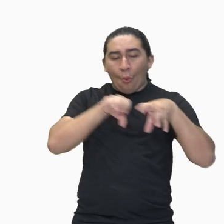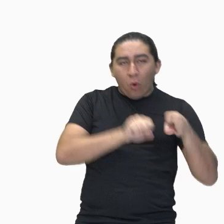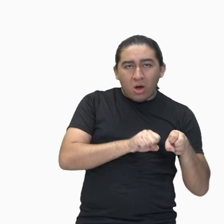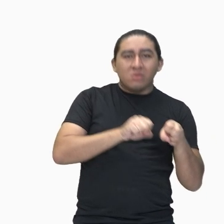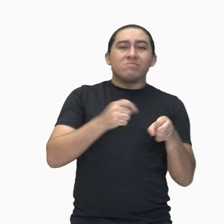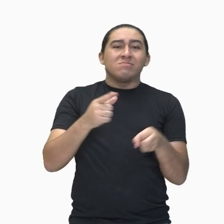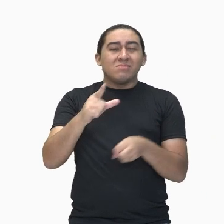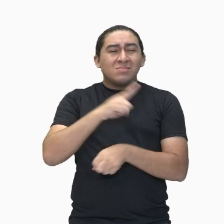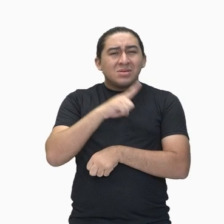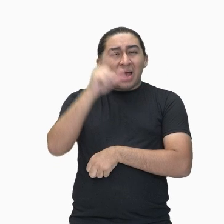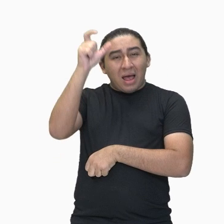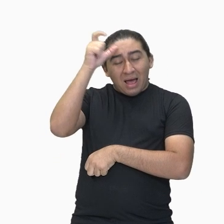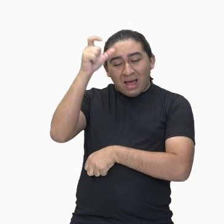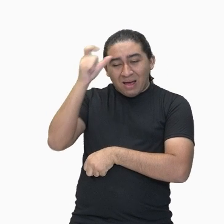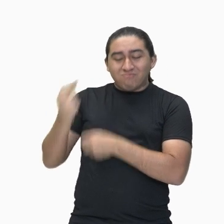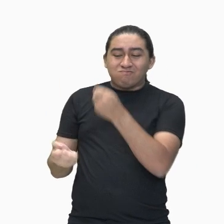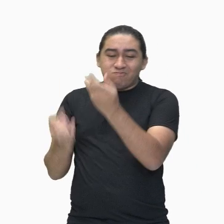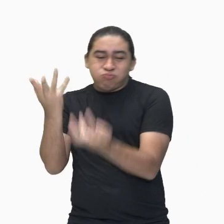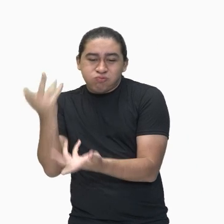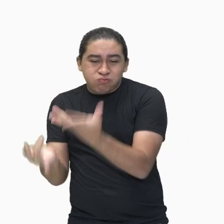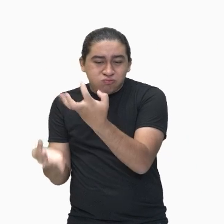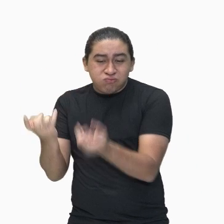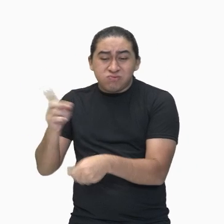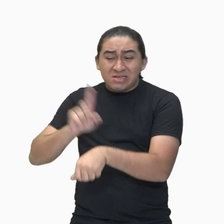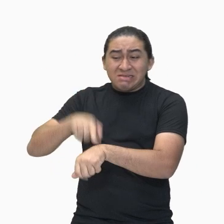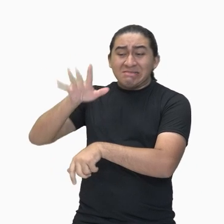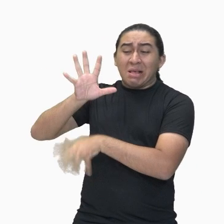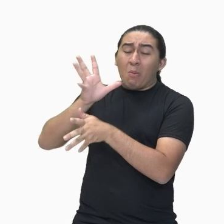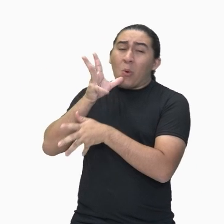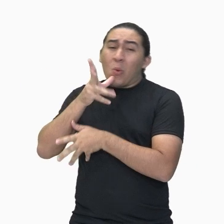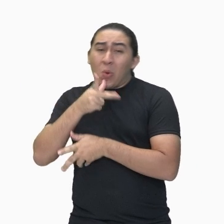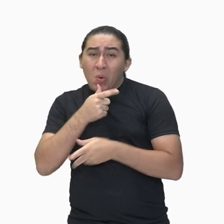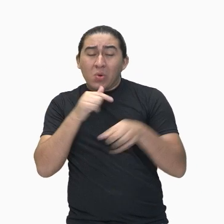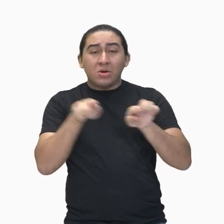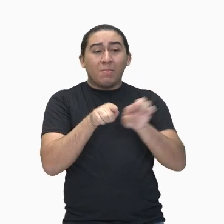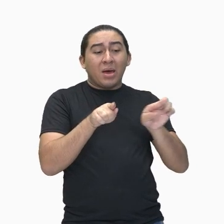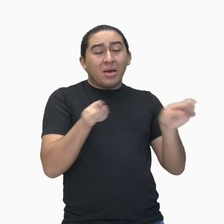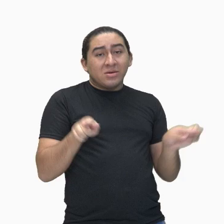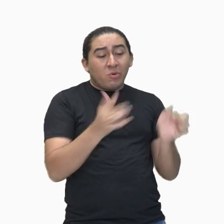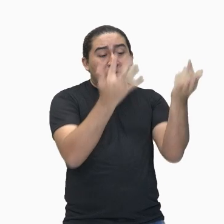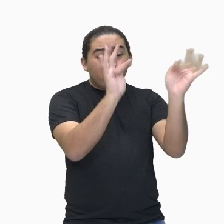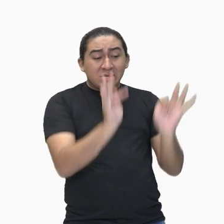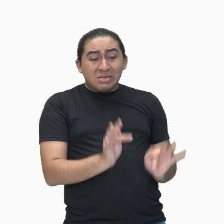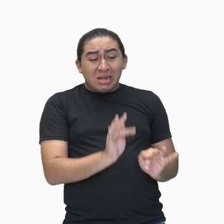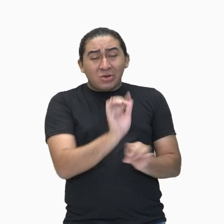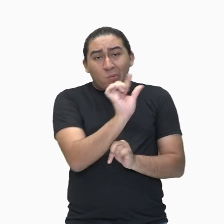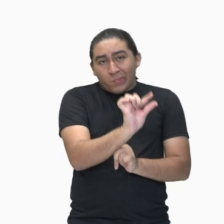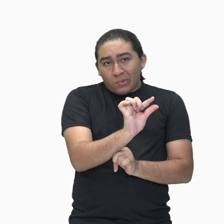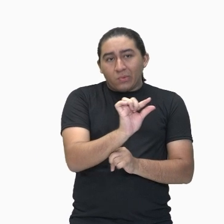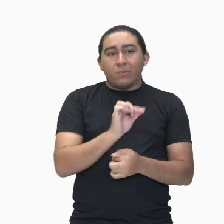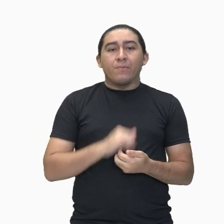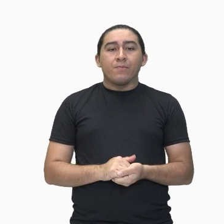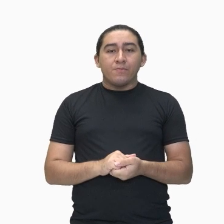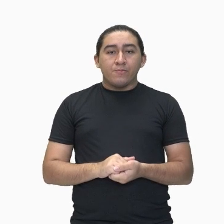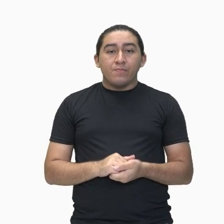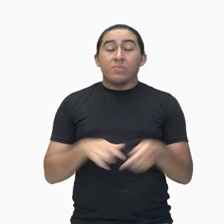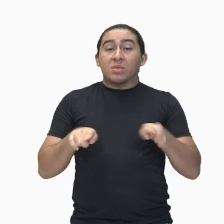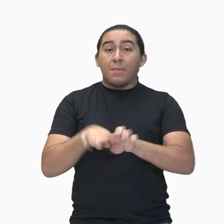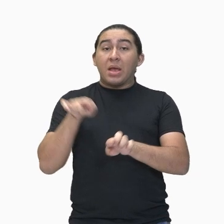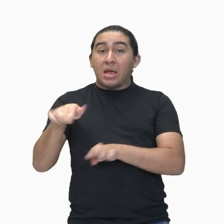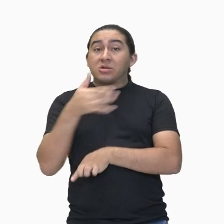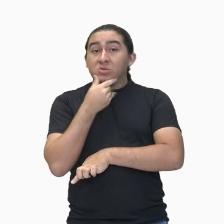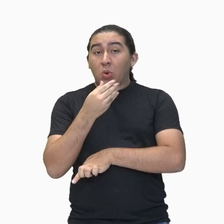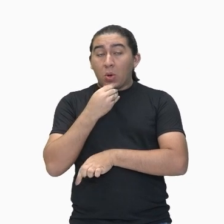de alegria. Então, além do poeta satírico, o Boca do Inferno, Gregório de Matos,